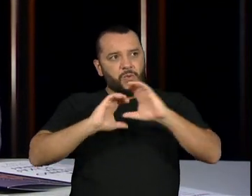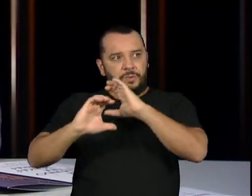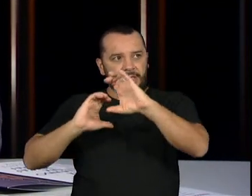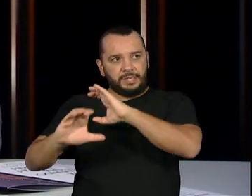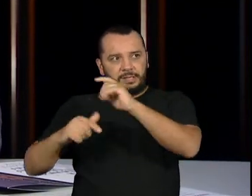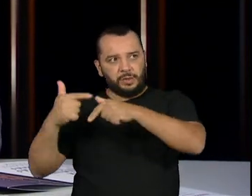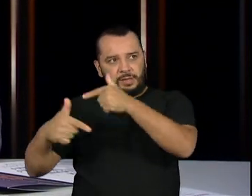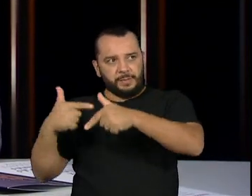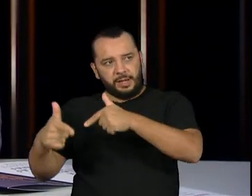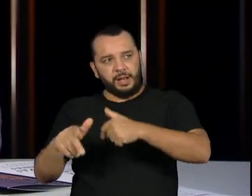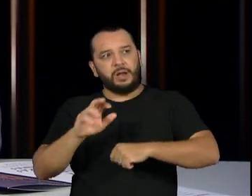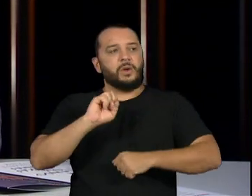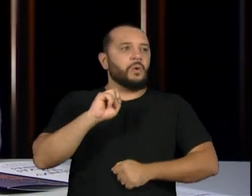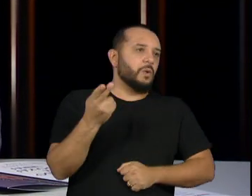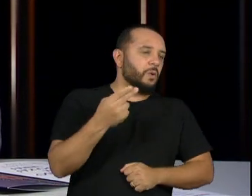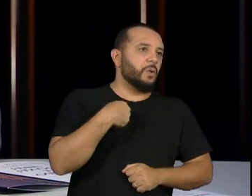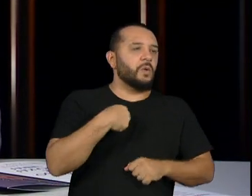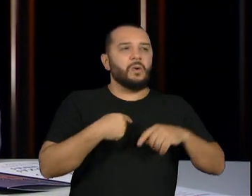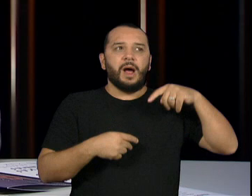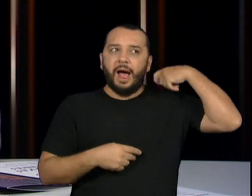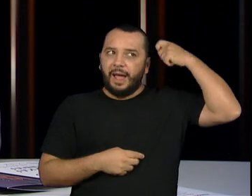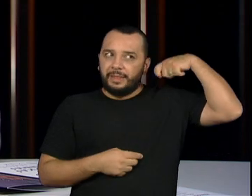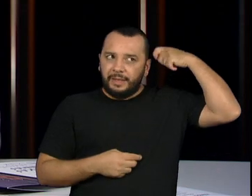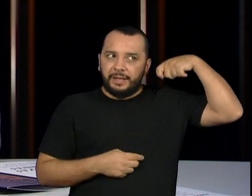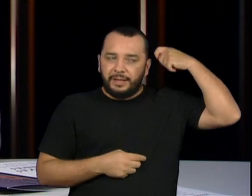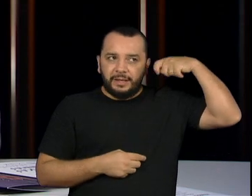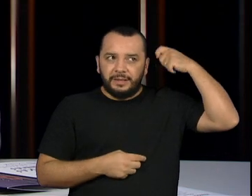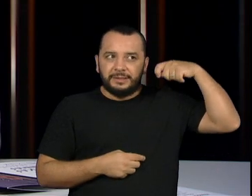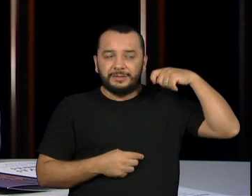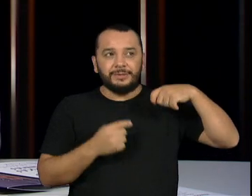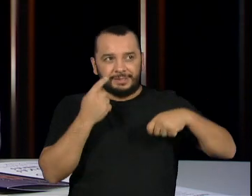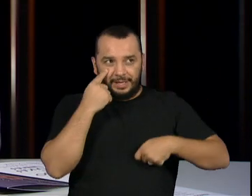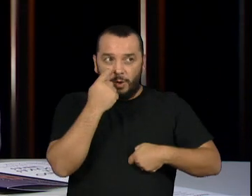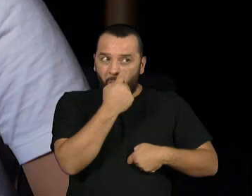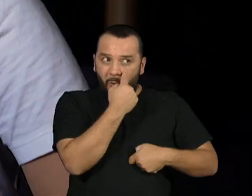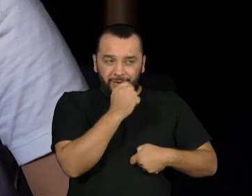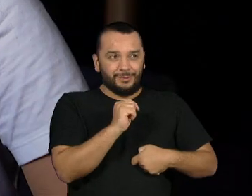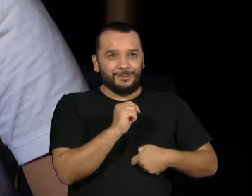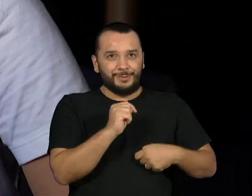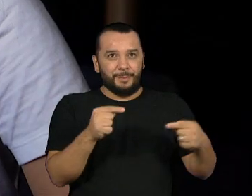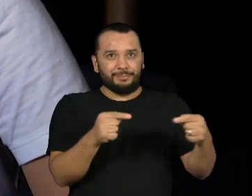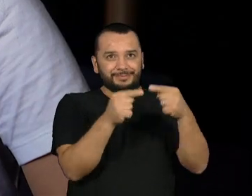uma atriz, porque você tem olhos de atriz.